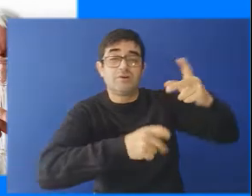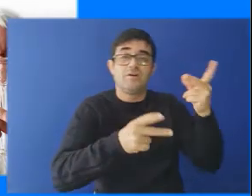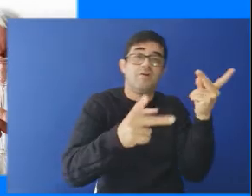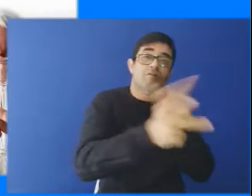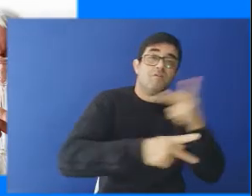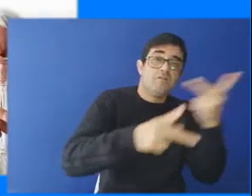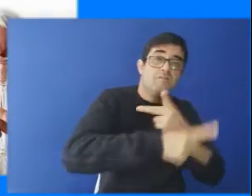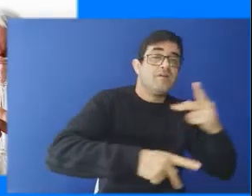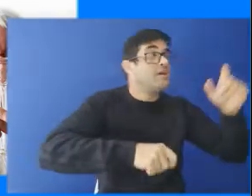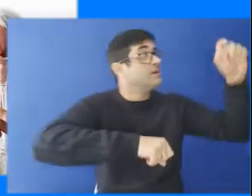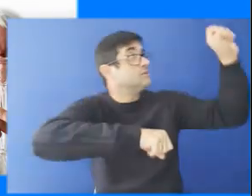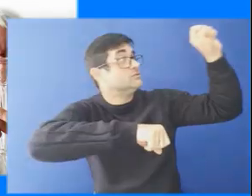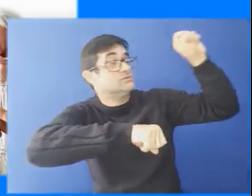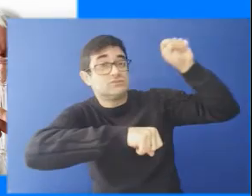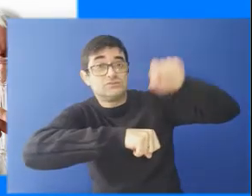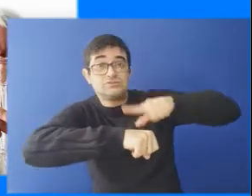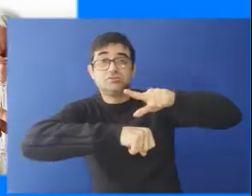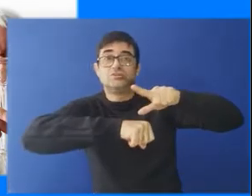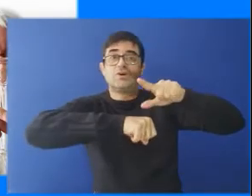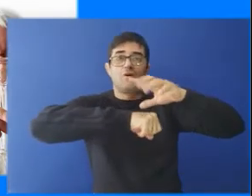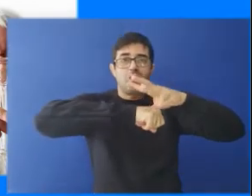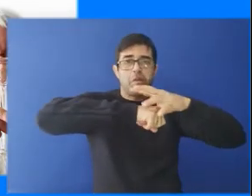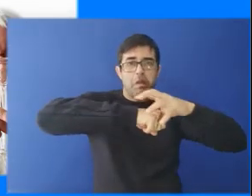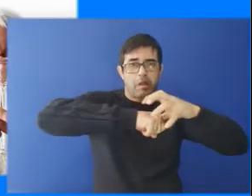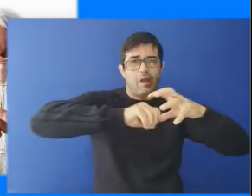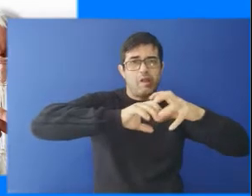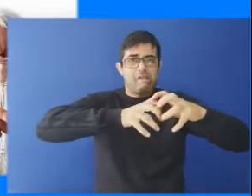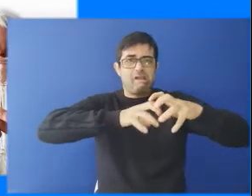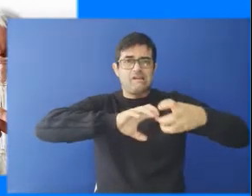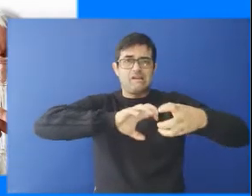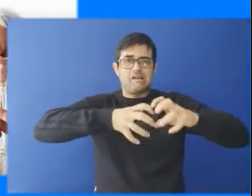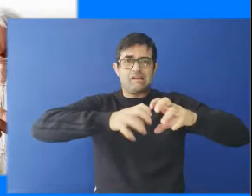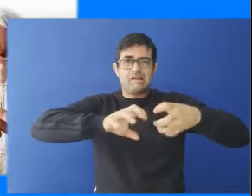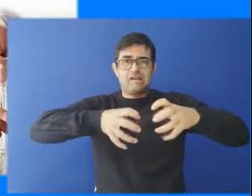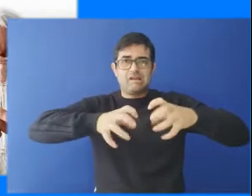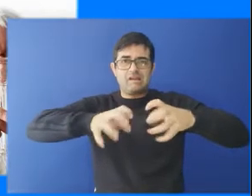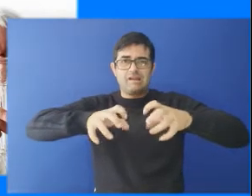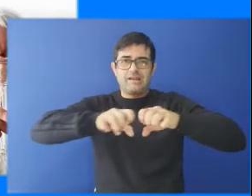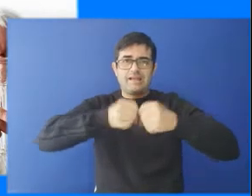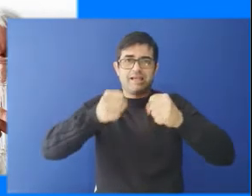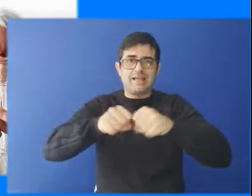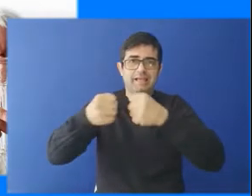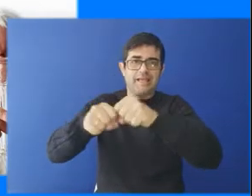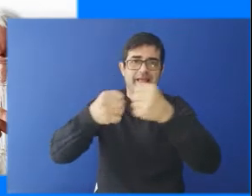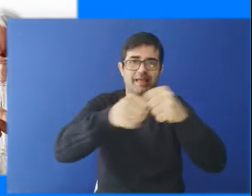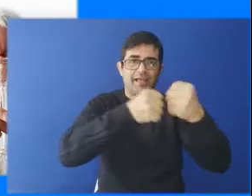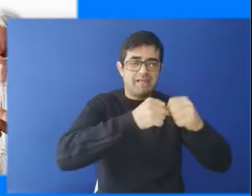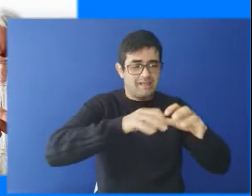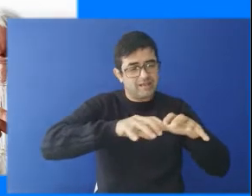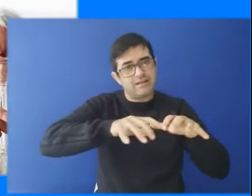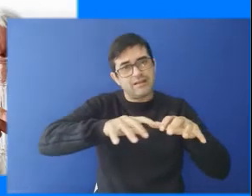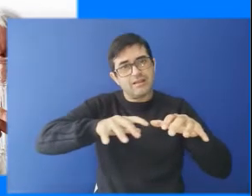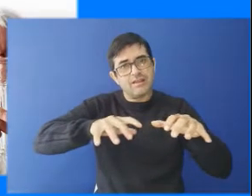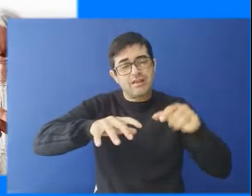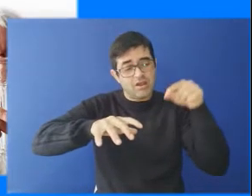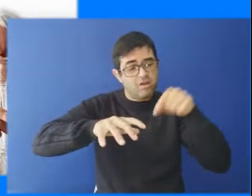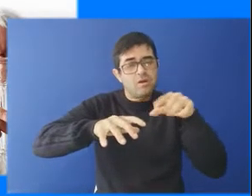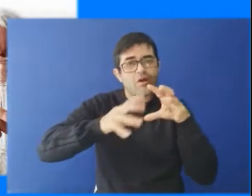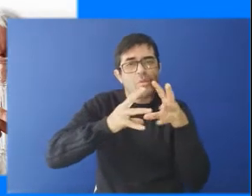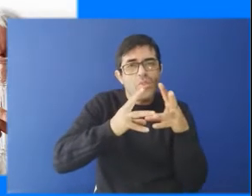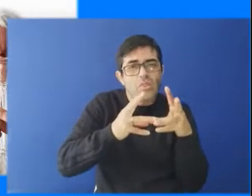né? E aí chuva, vento, o sol, né, o calor, o frio vão quebrando, vão rachando a